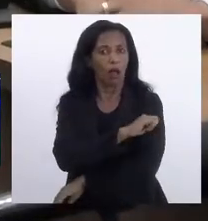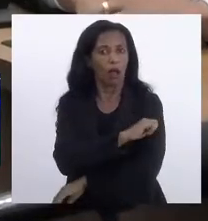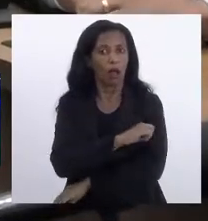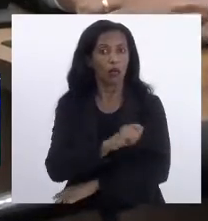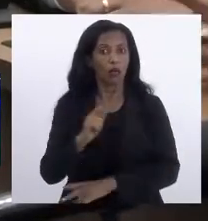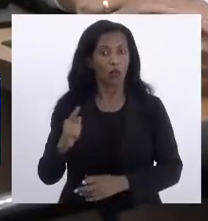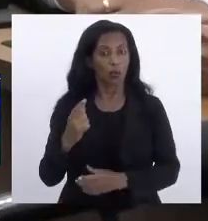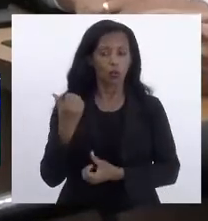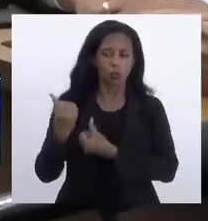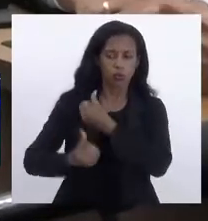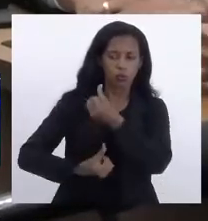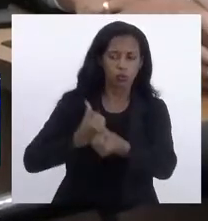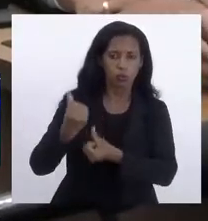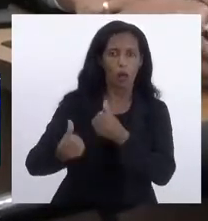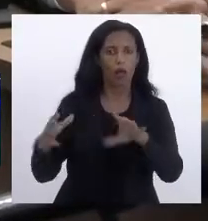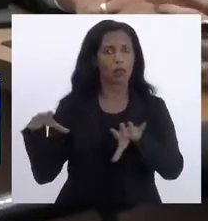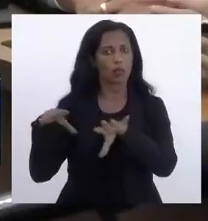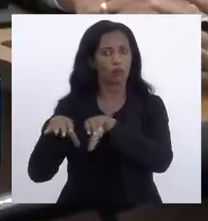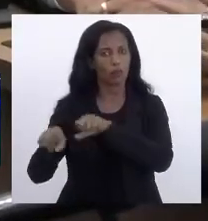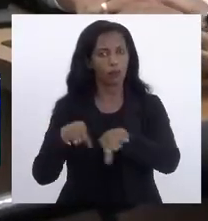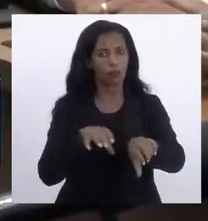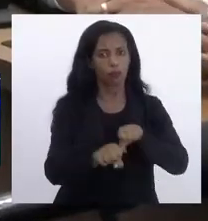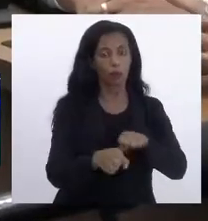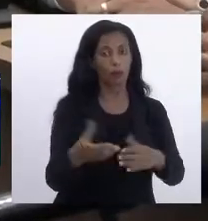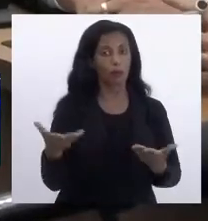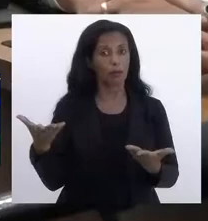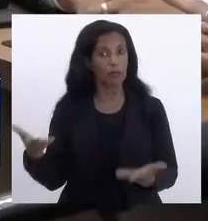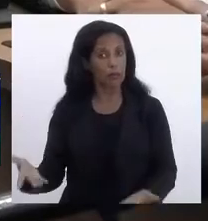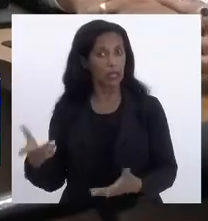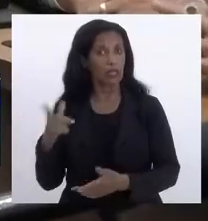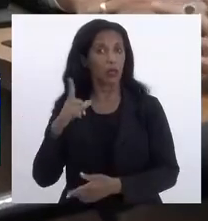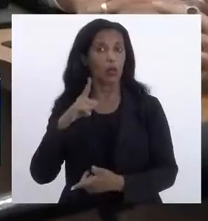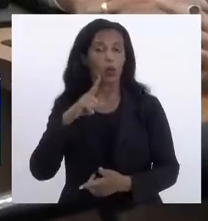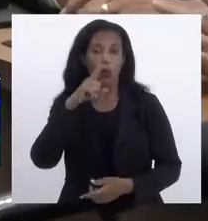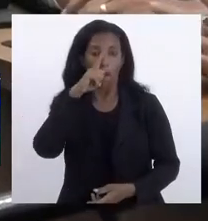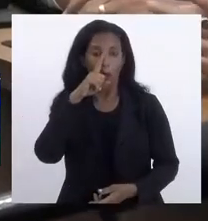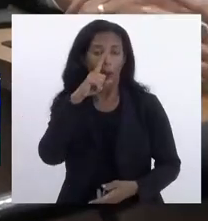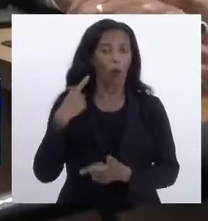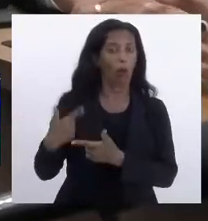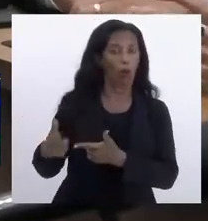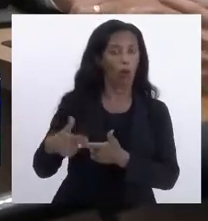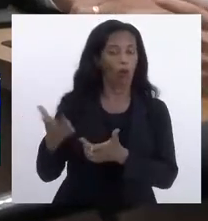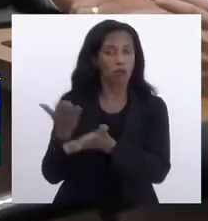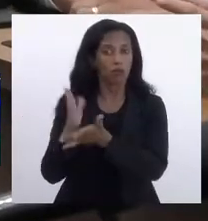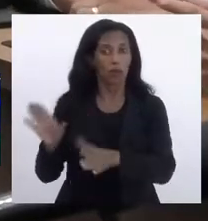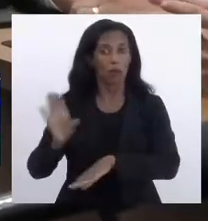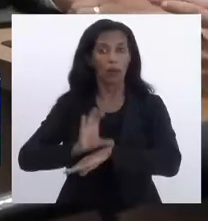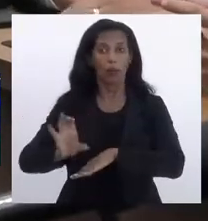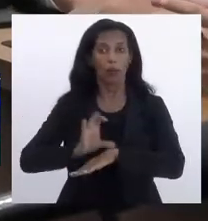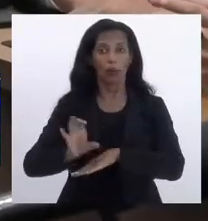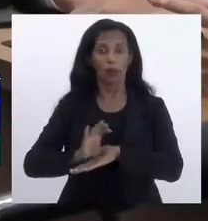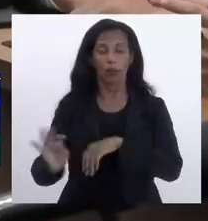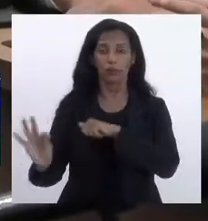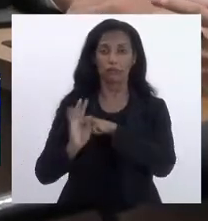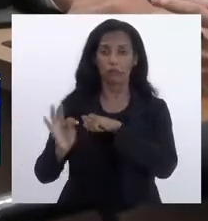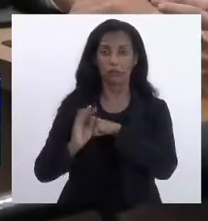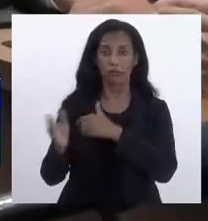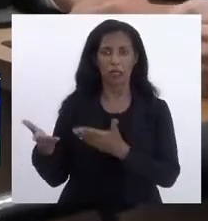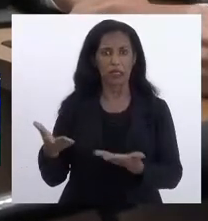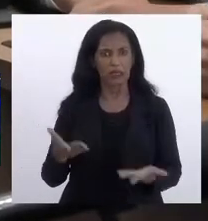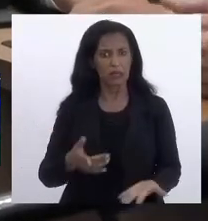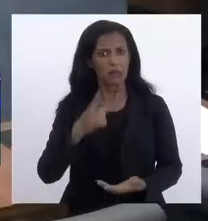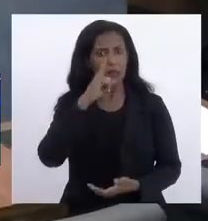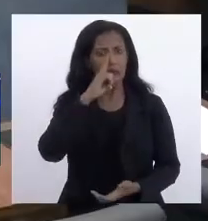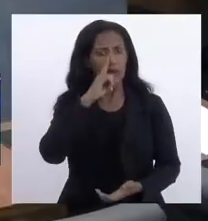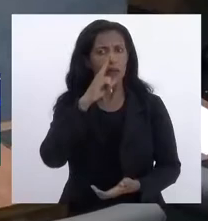por semestre na sua formação, então está aí correndo risco de acabar com esse curso técnico, isso é